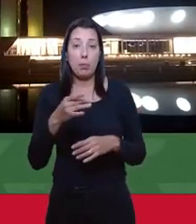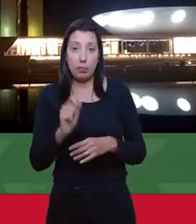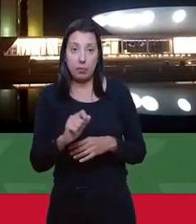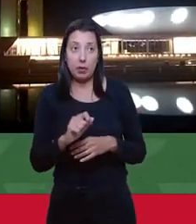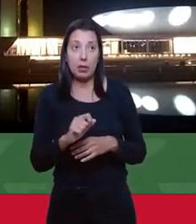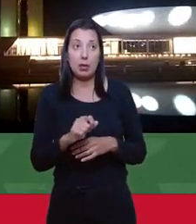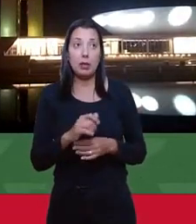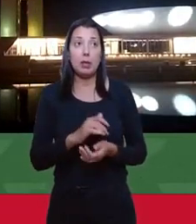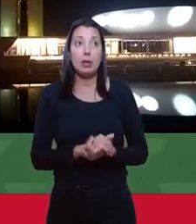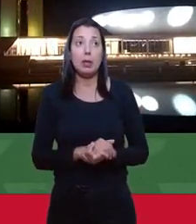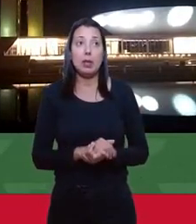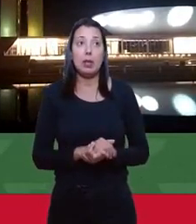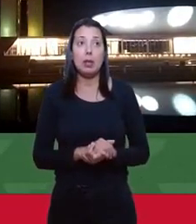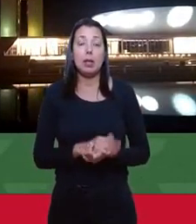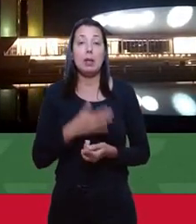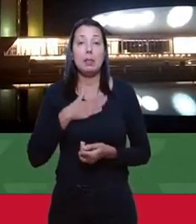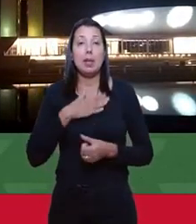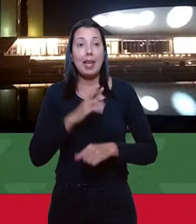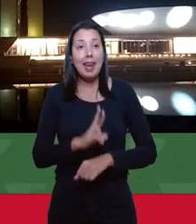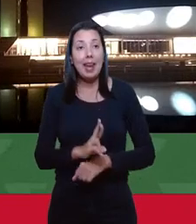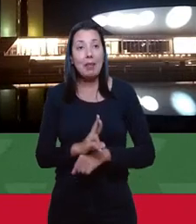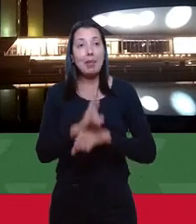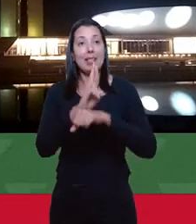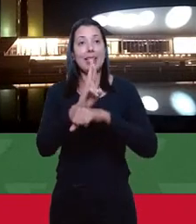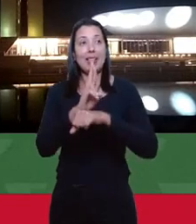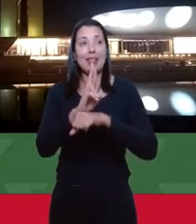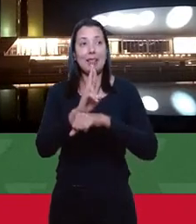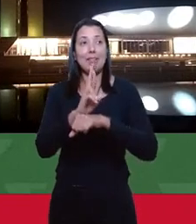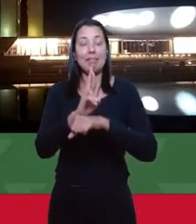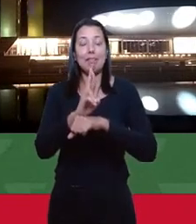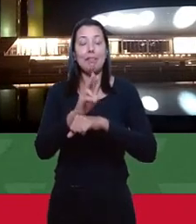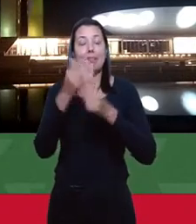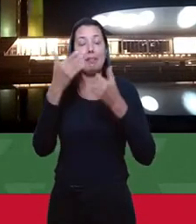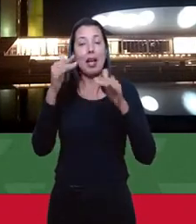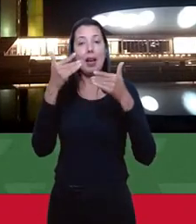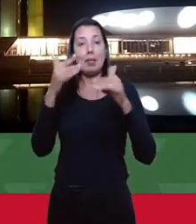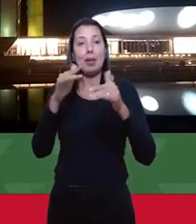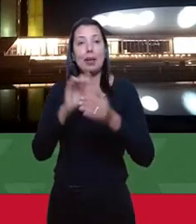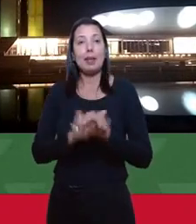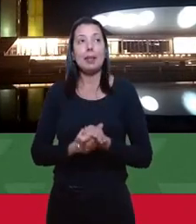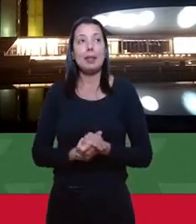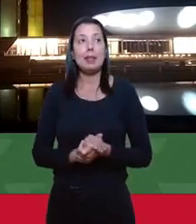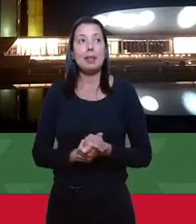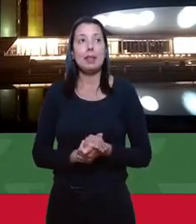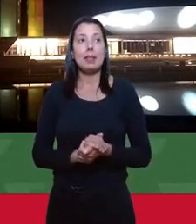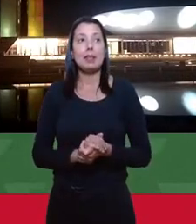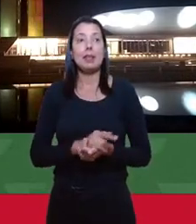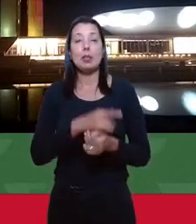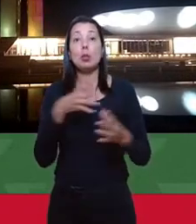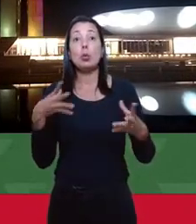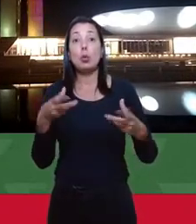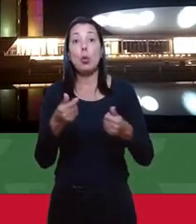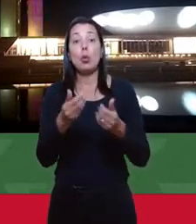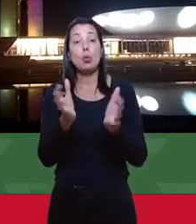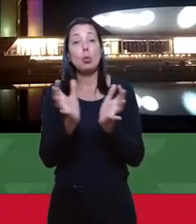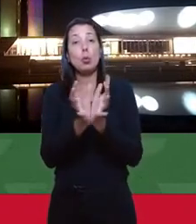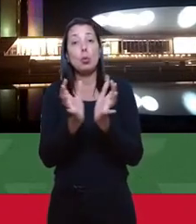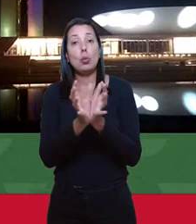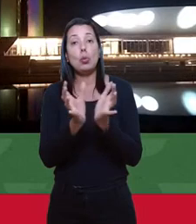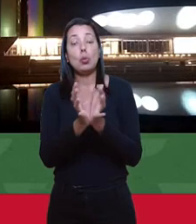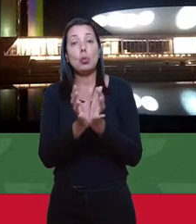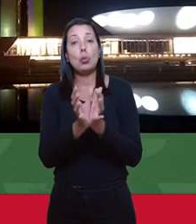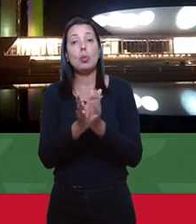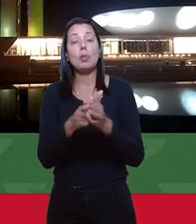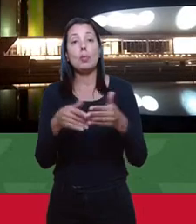é que se diz? Me representa, nos representa. Parabéns para ti, para todo o coletivo, tá? Deixa um abraço para todo o